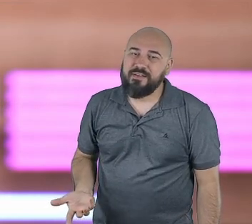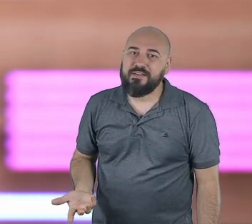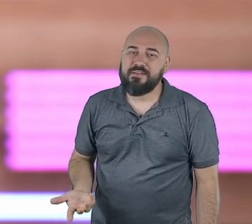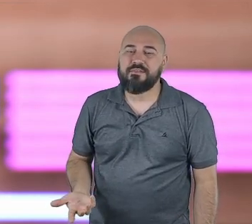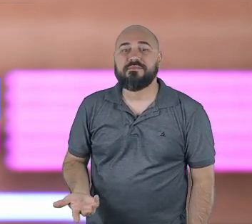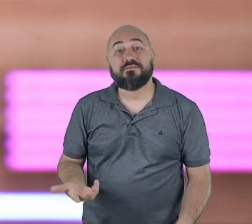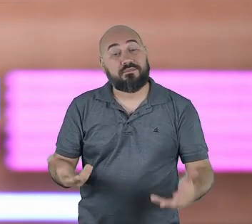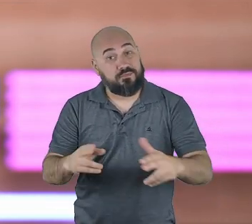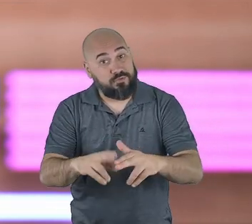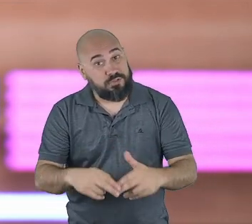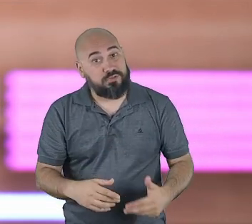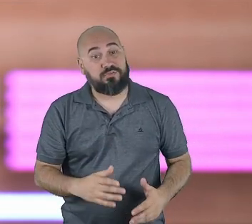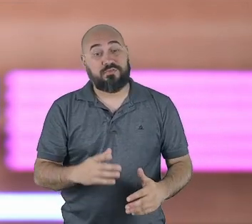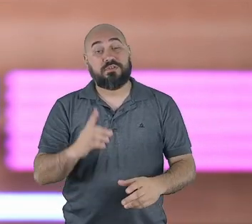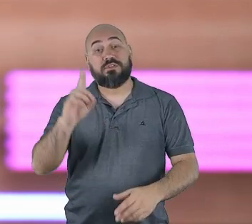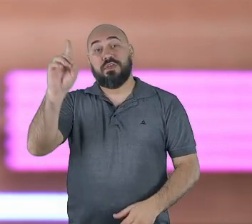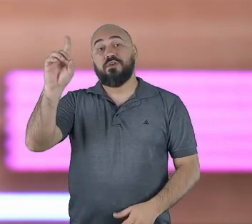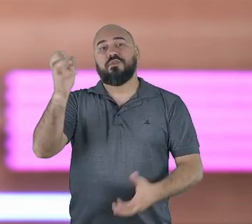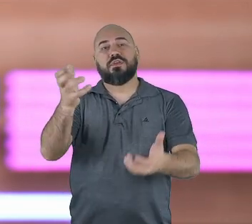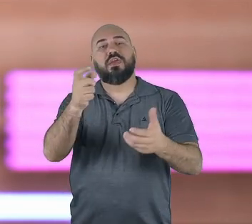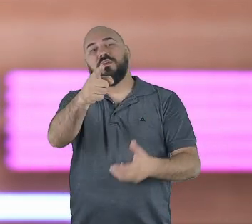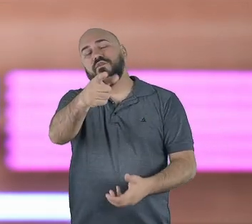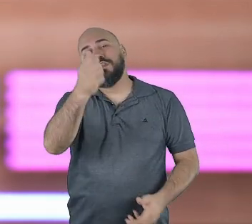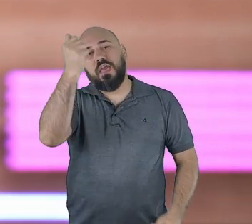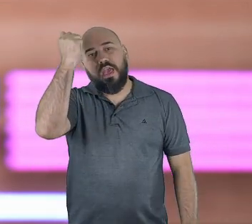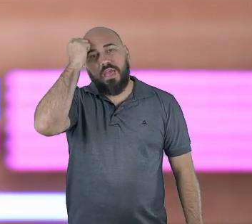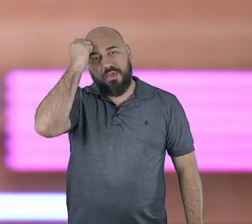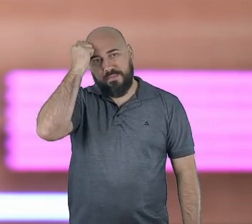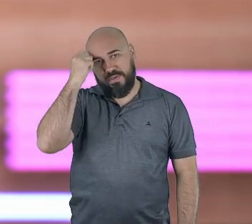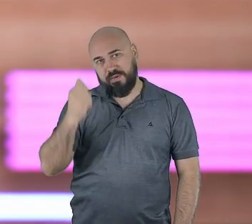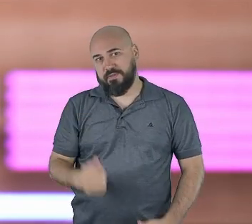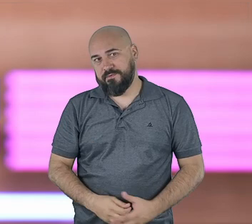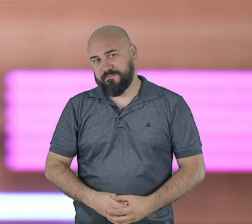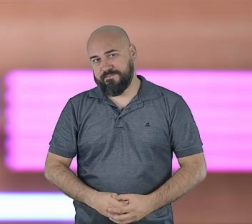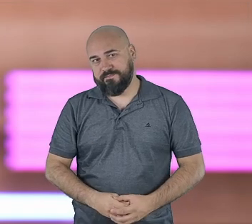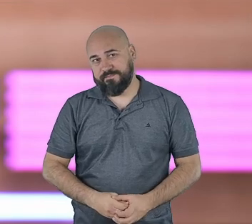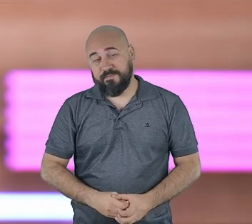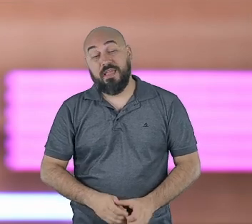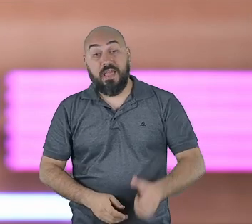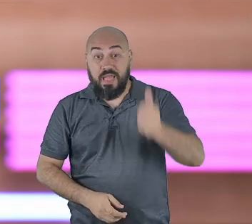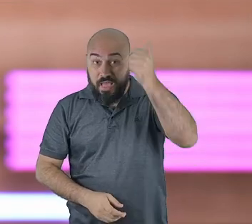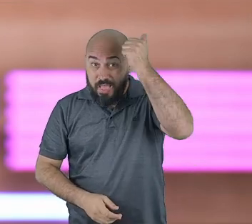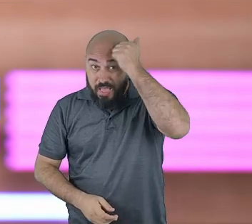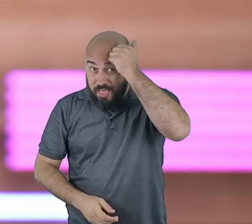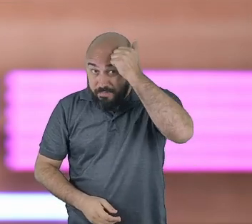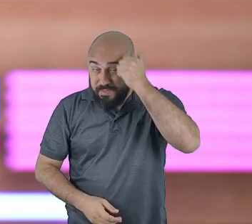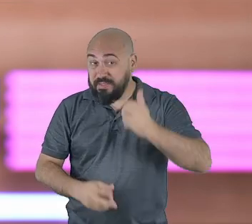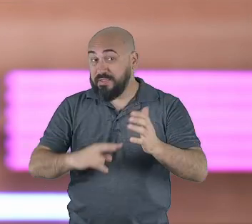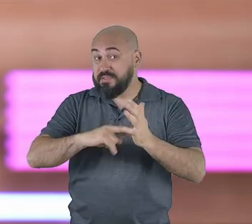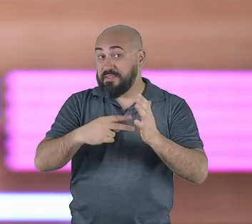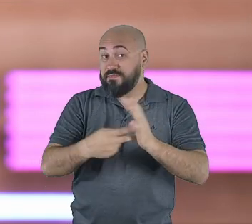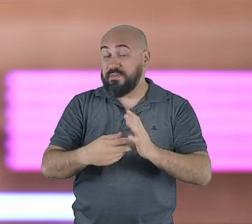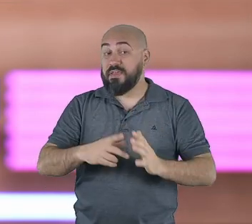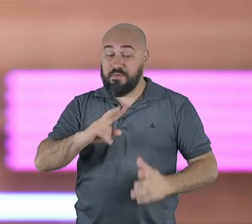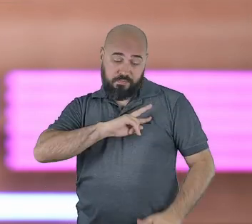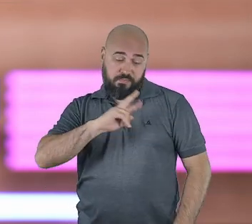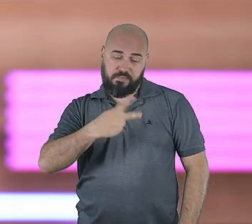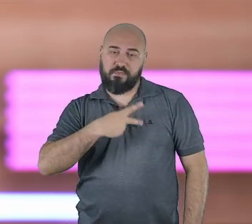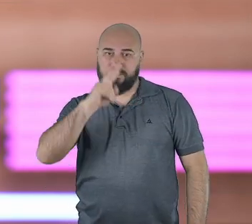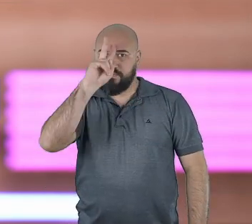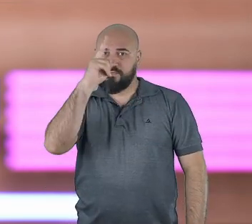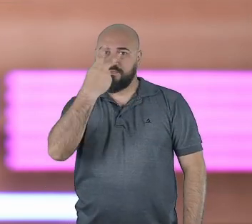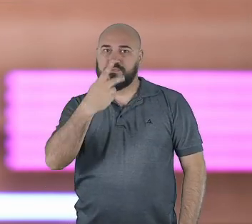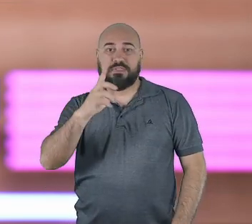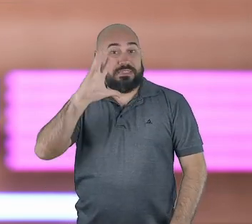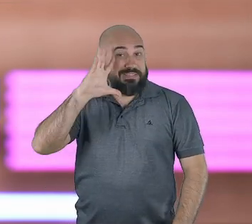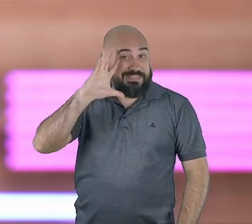Deus espera hoje que você se arrependa. E arrepender-se significa